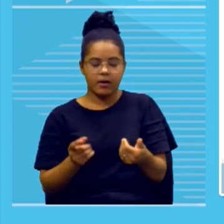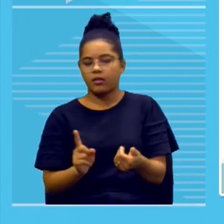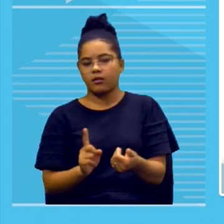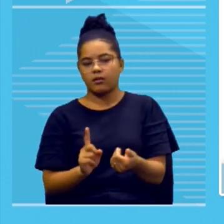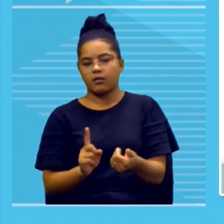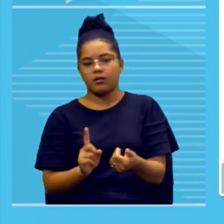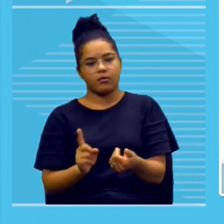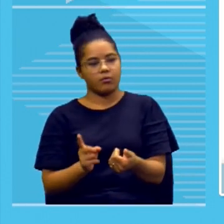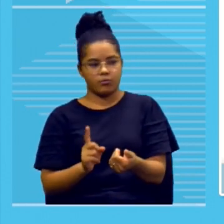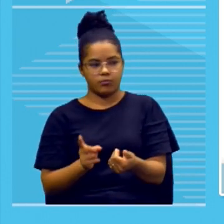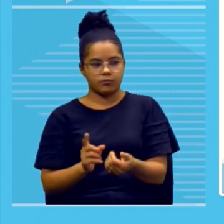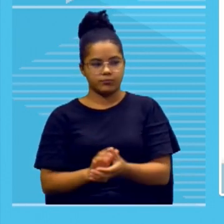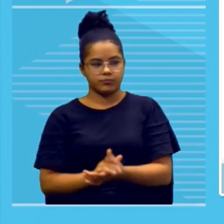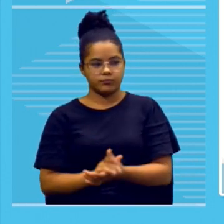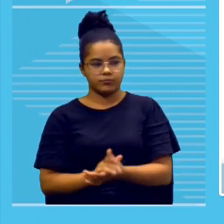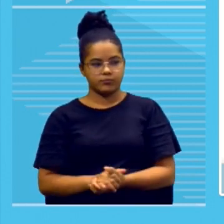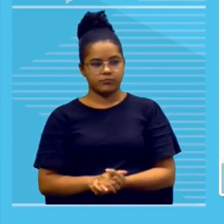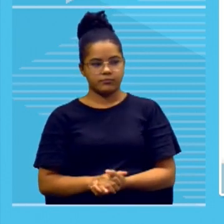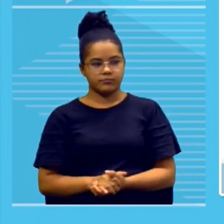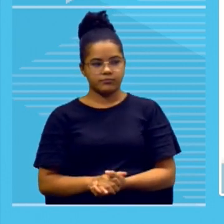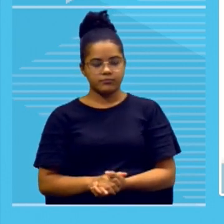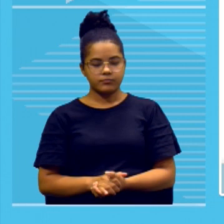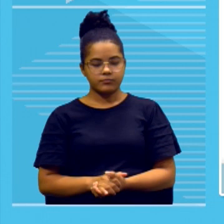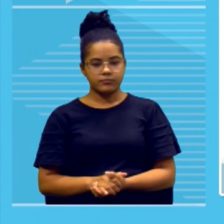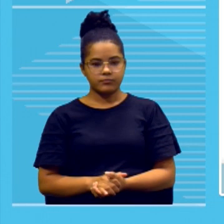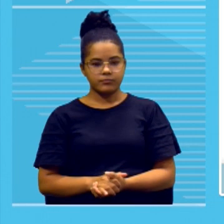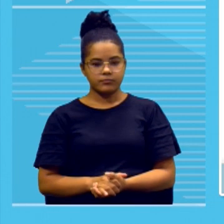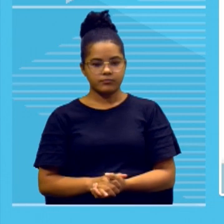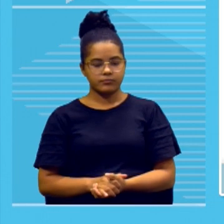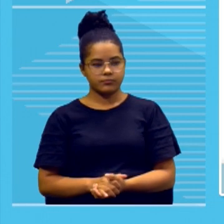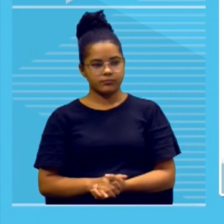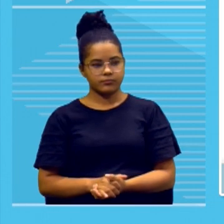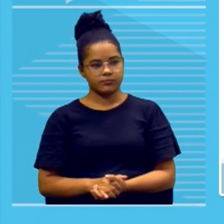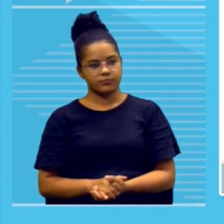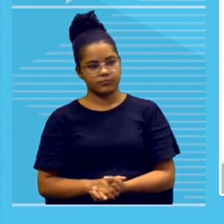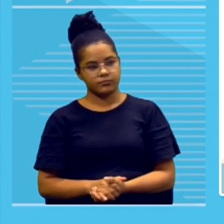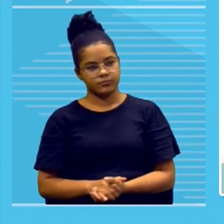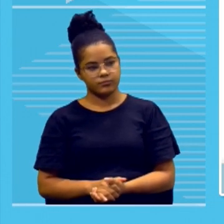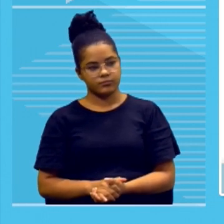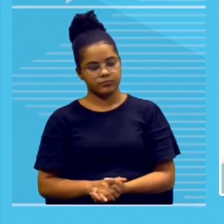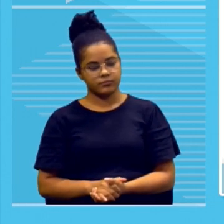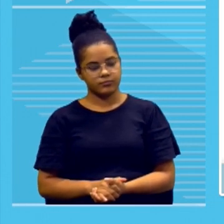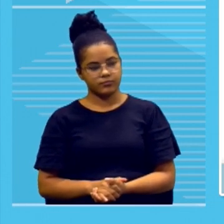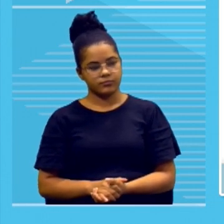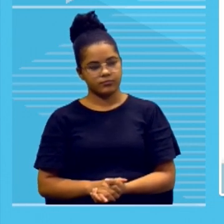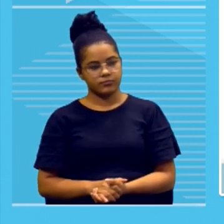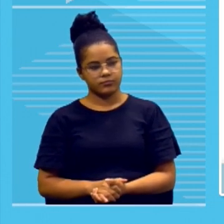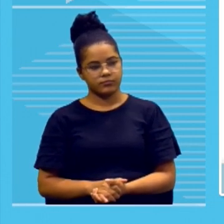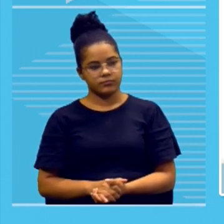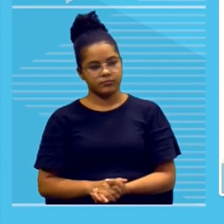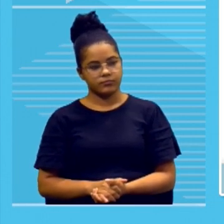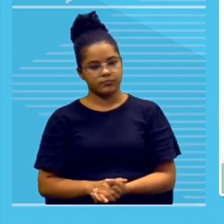filho caçula. Esse aqui é o sujeito. Mas esse caçula é o adjunto